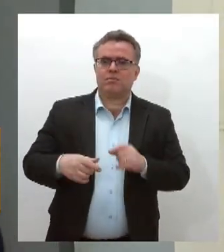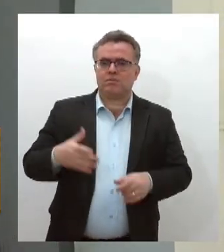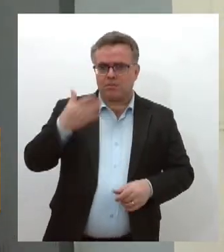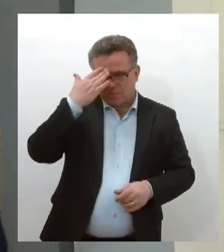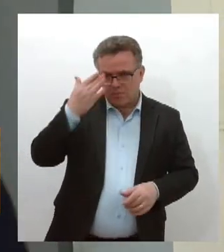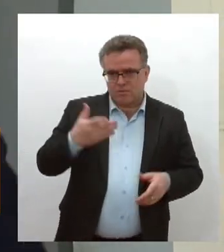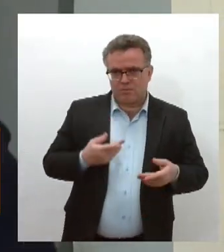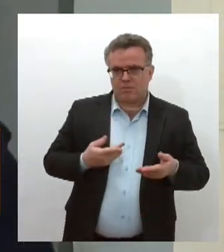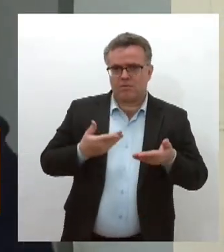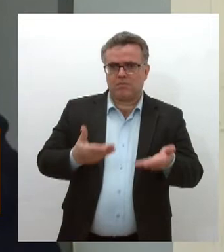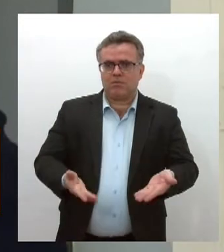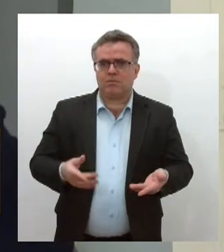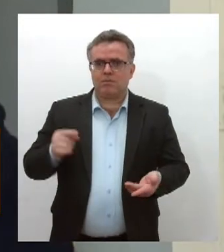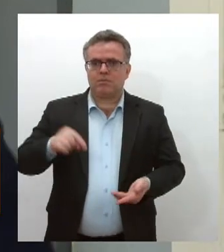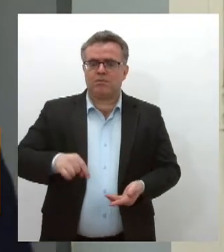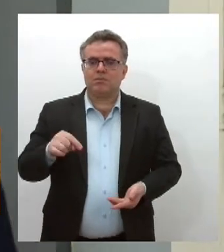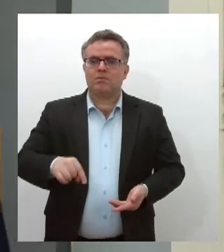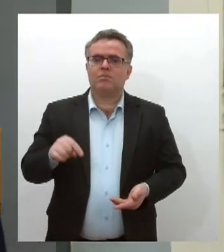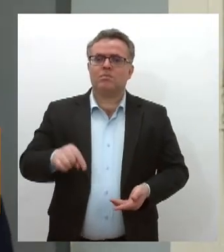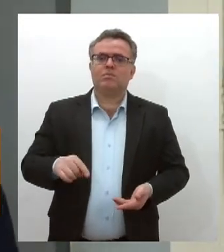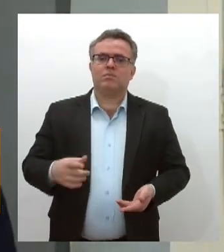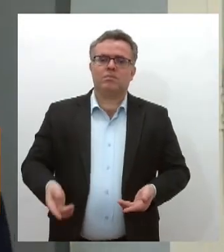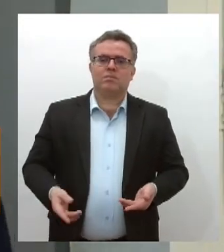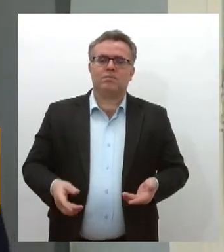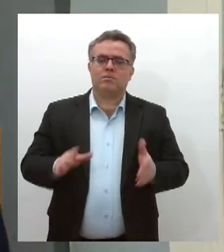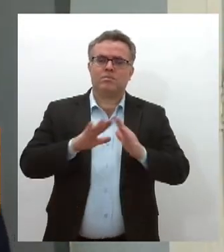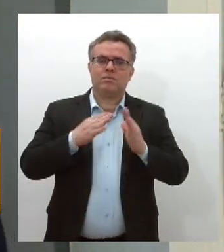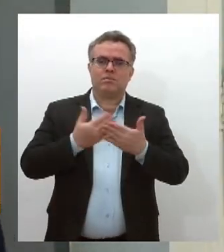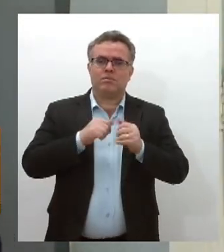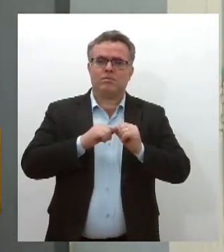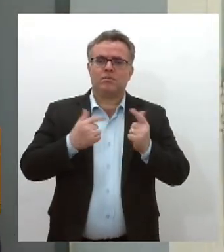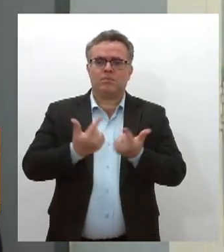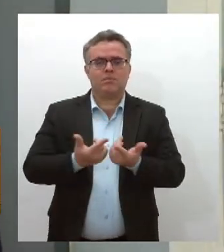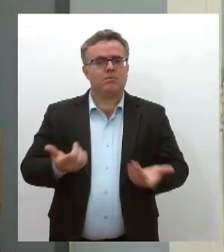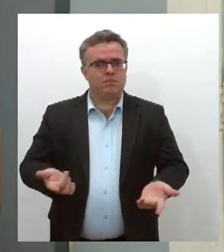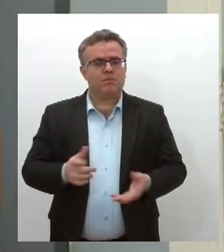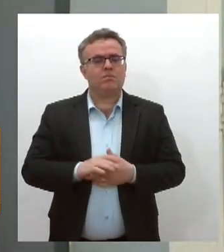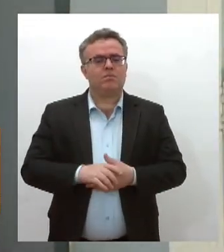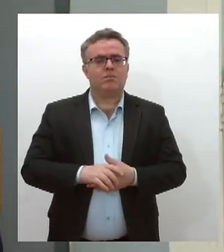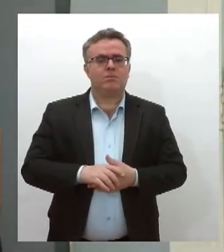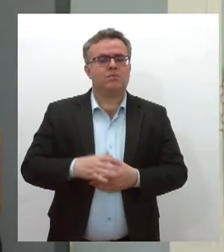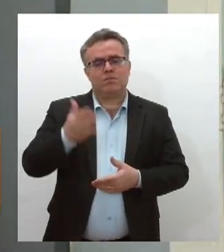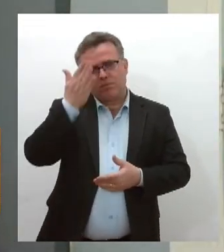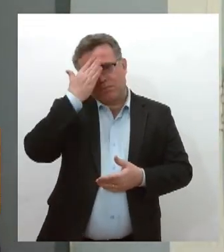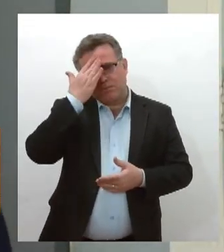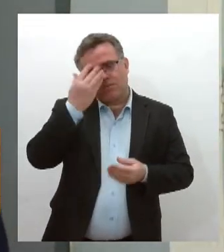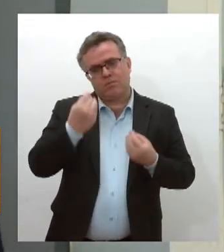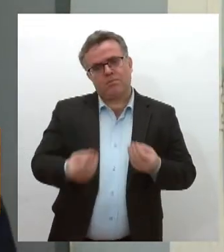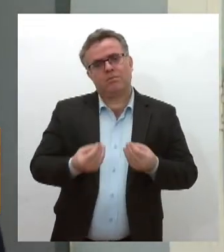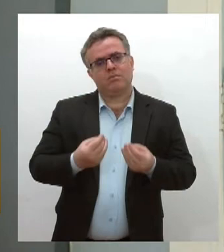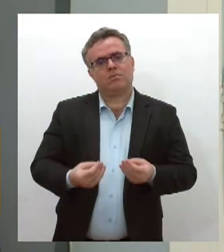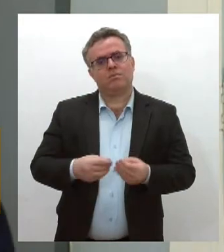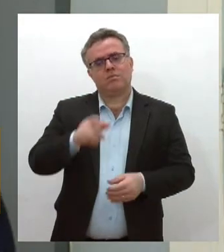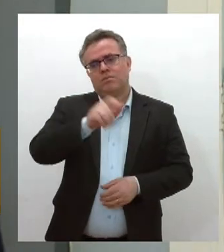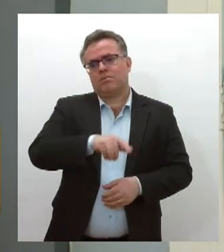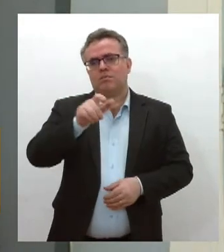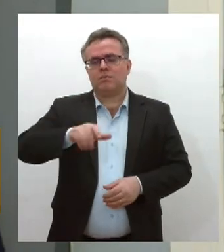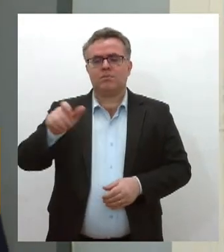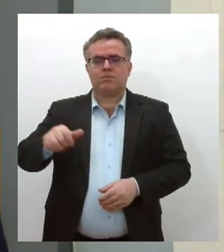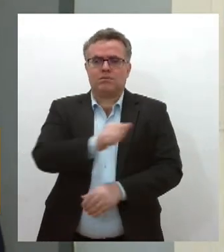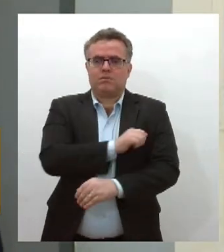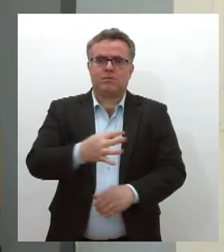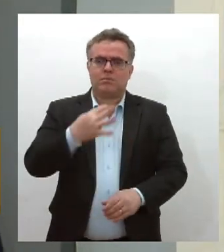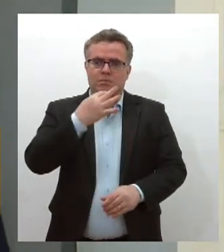a participação aqui na Escola Legislativa e nós entendemos que é importante que os alunos reconheçam a importância desse processo